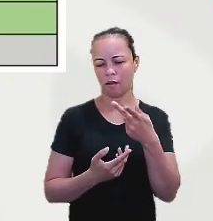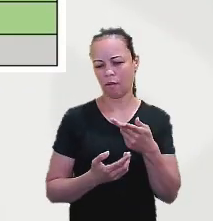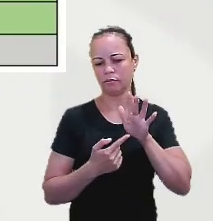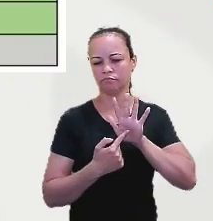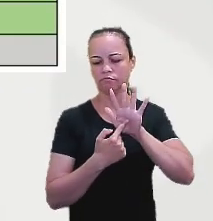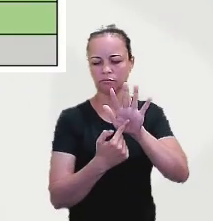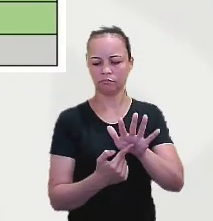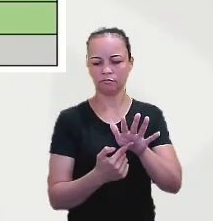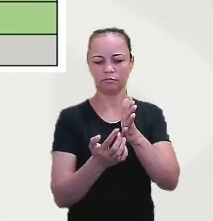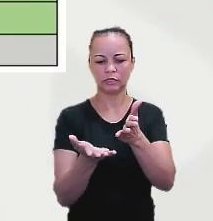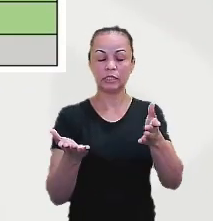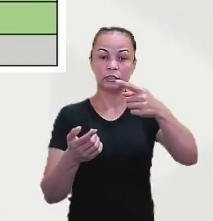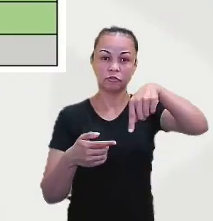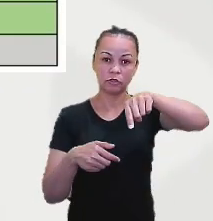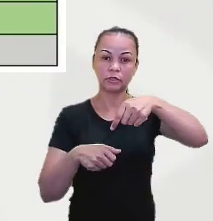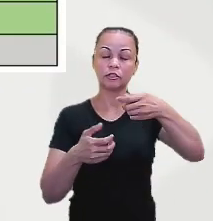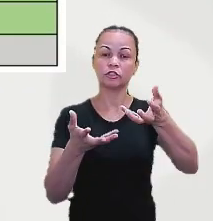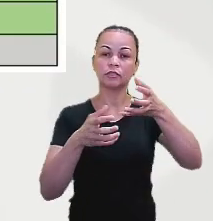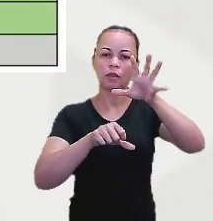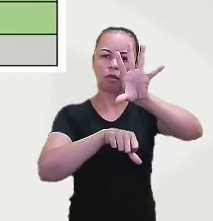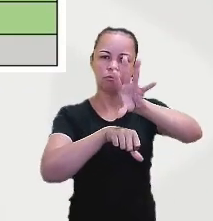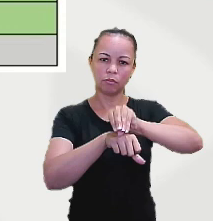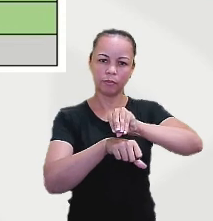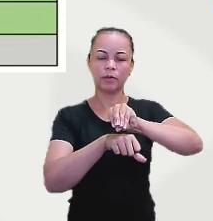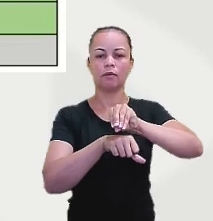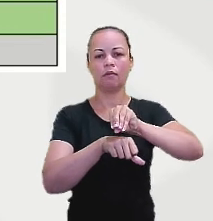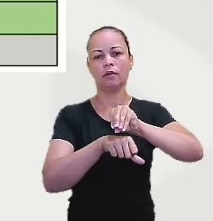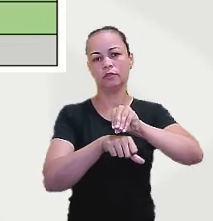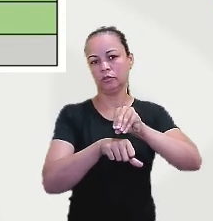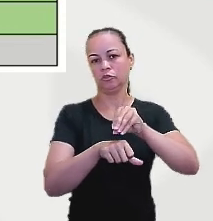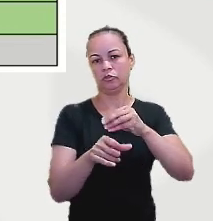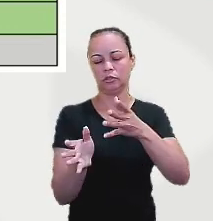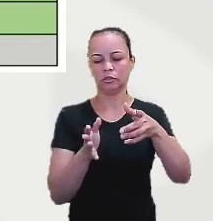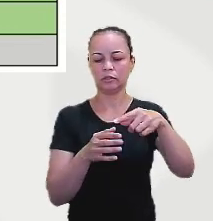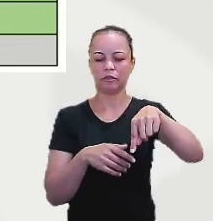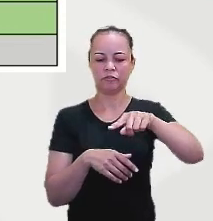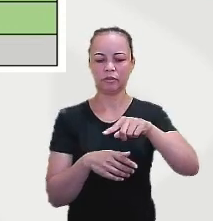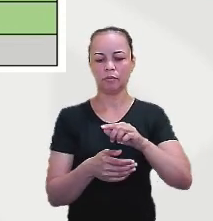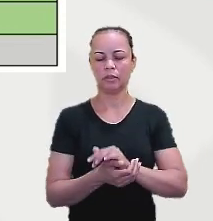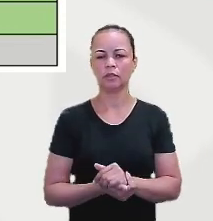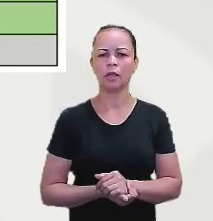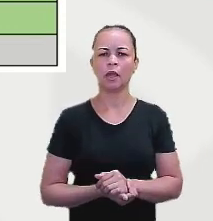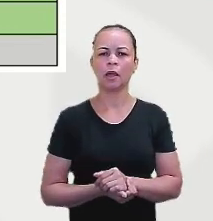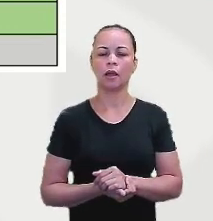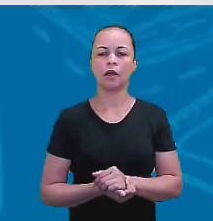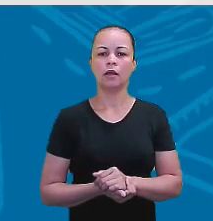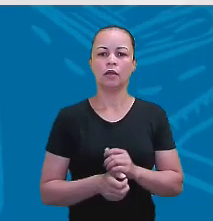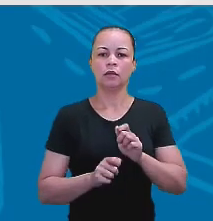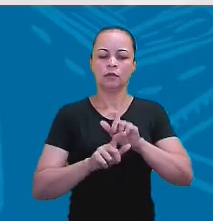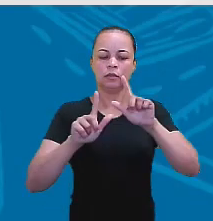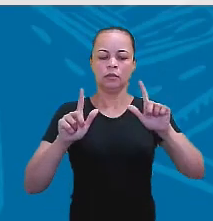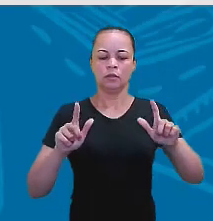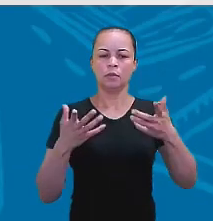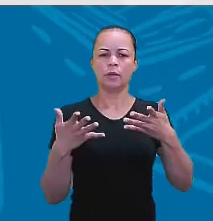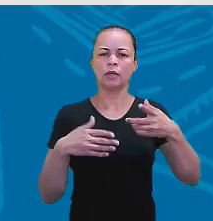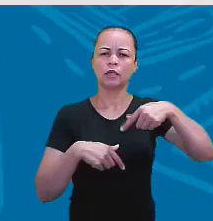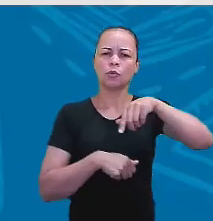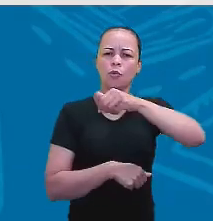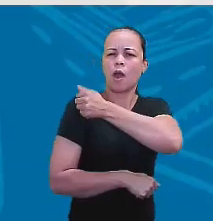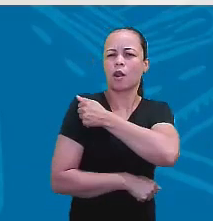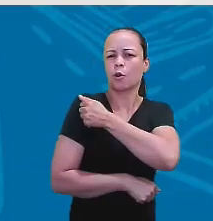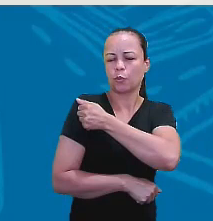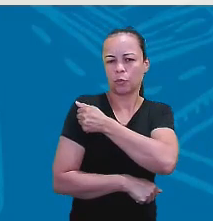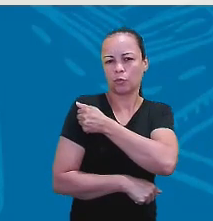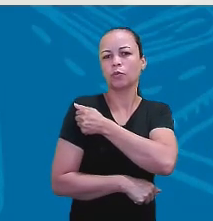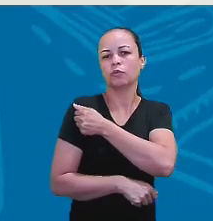sabe até fazer um print, para poder justamente ter isso devidamente guardado. Para que ele volta aqui comigo e E para aquele aluno que é mais radical, quem sabe fazer